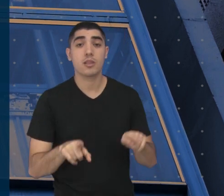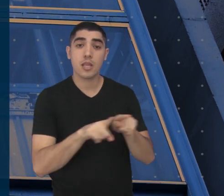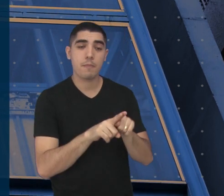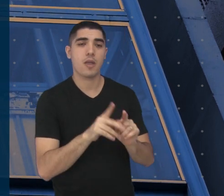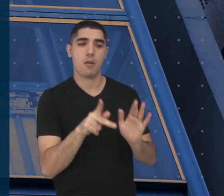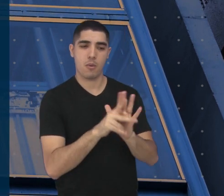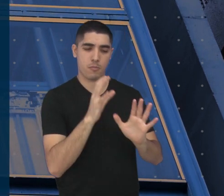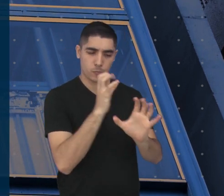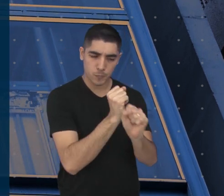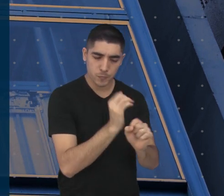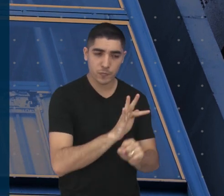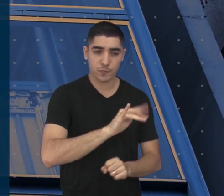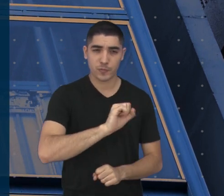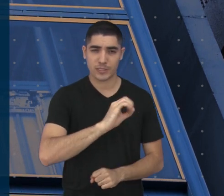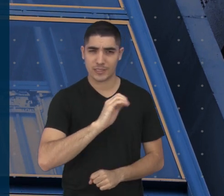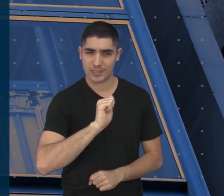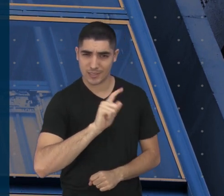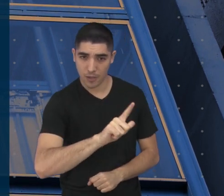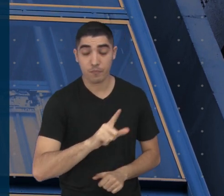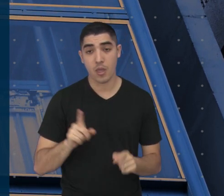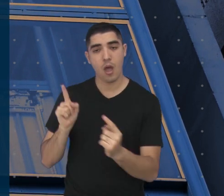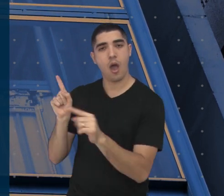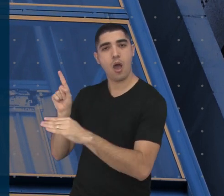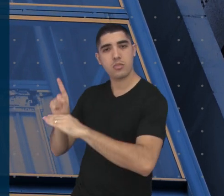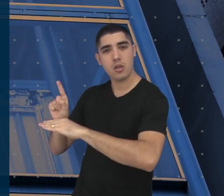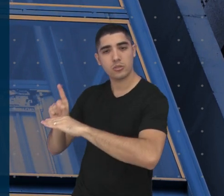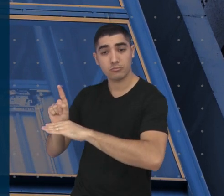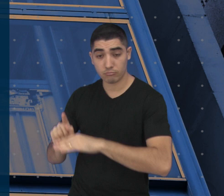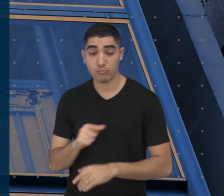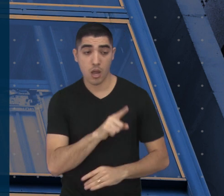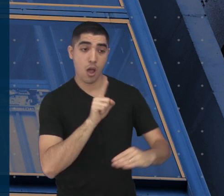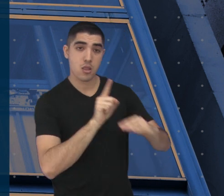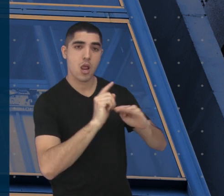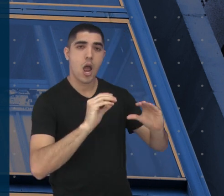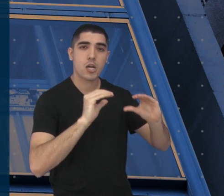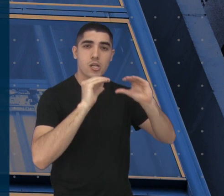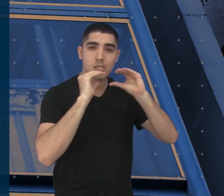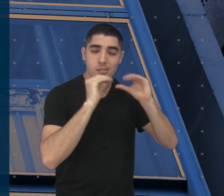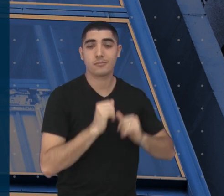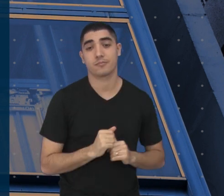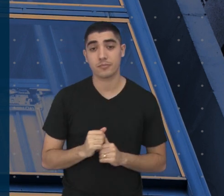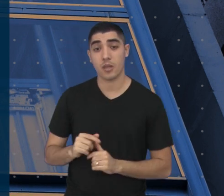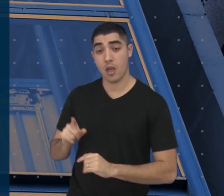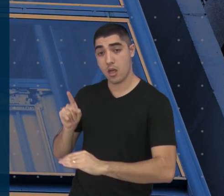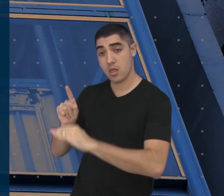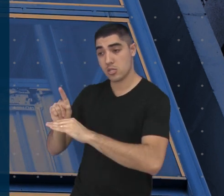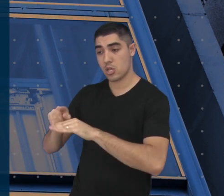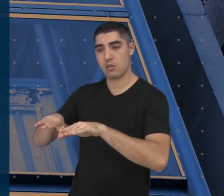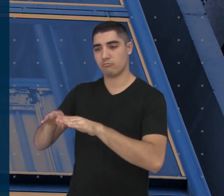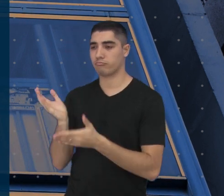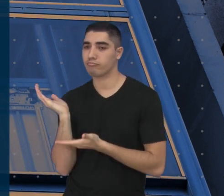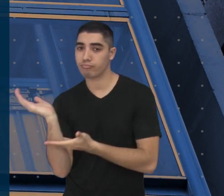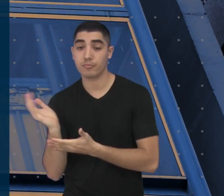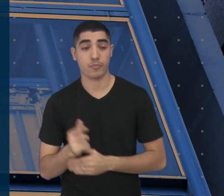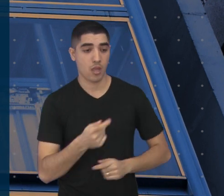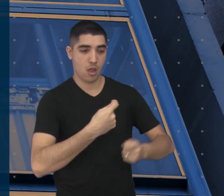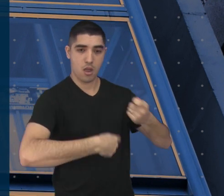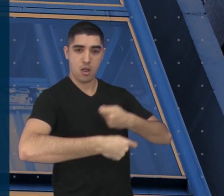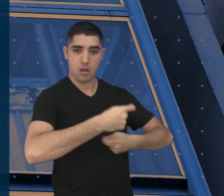de contadoria fiscal, atendente balconista, atendente de lanchonete, atendente de mesa,